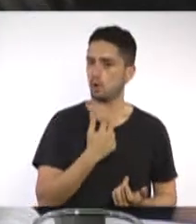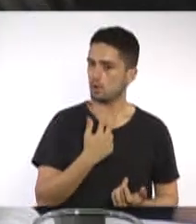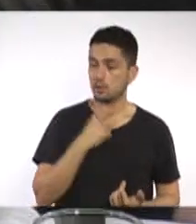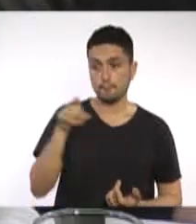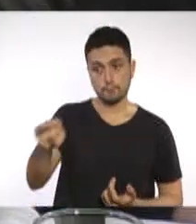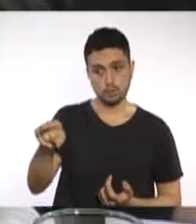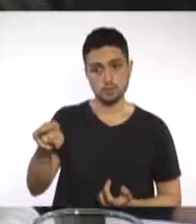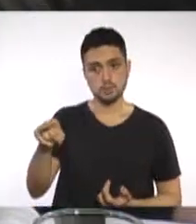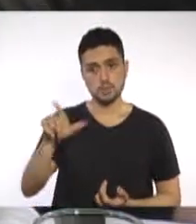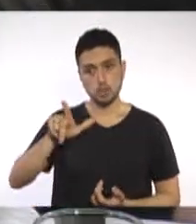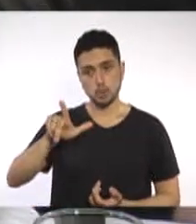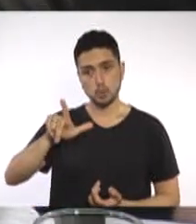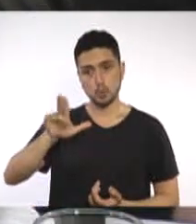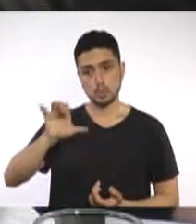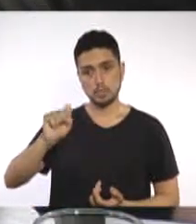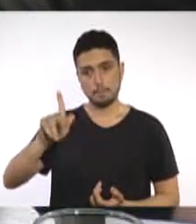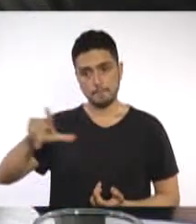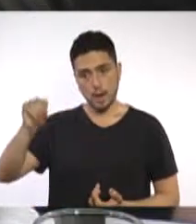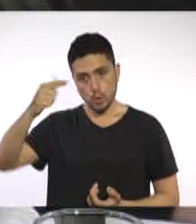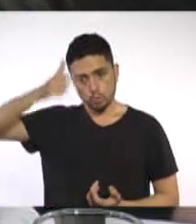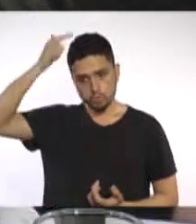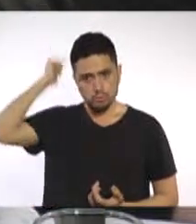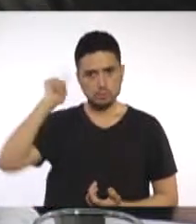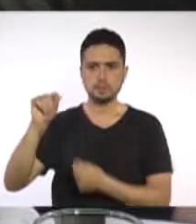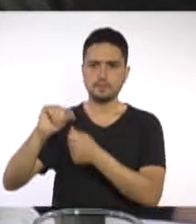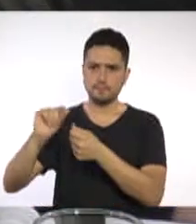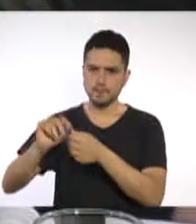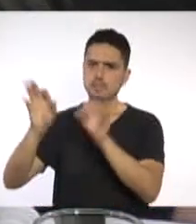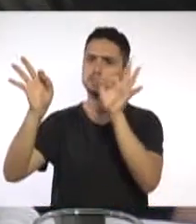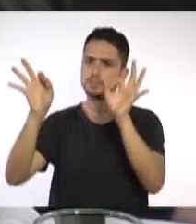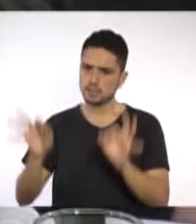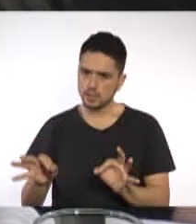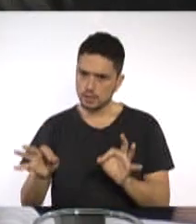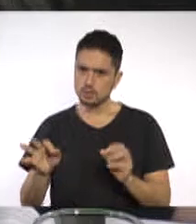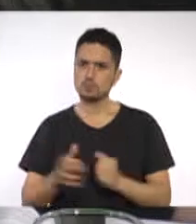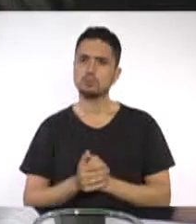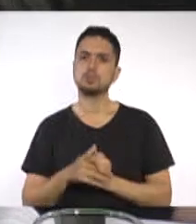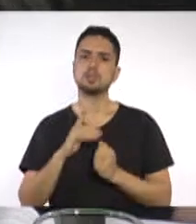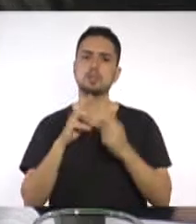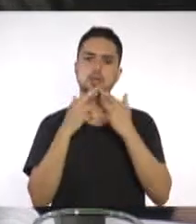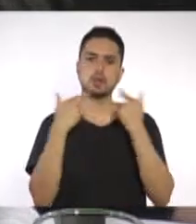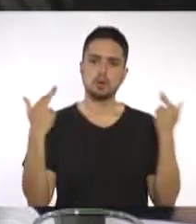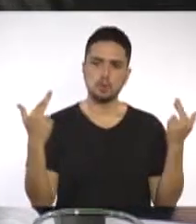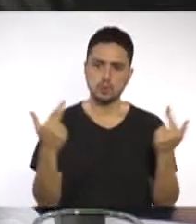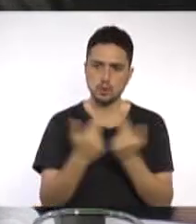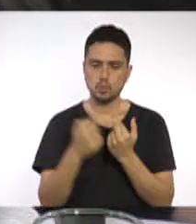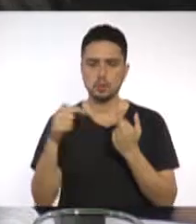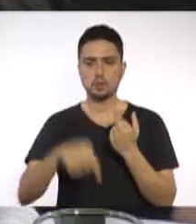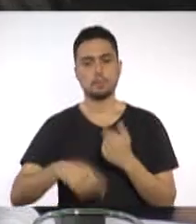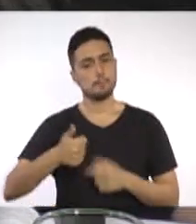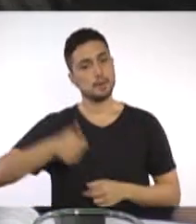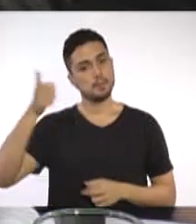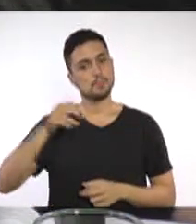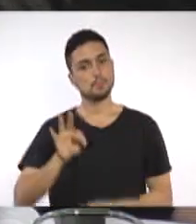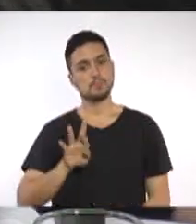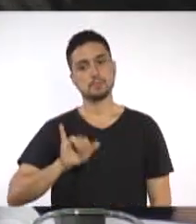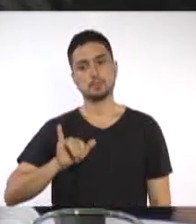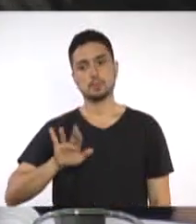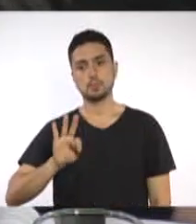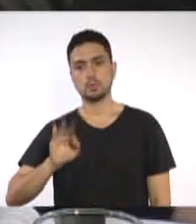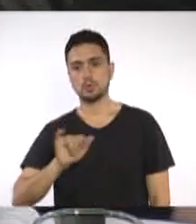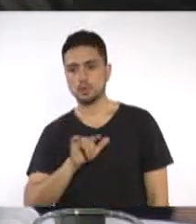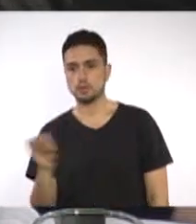contrário, submete à Comissão de Tributação. Então, a ação formal de Vossa Excelência, de fato,